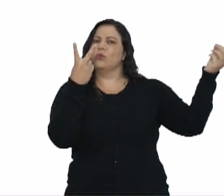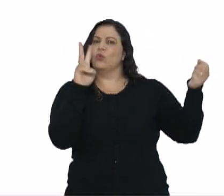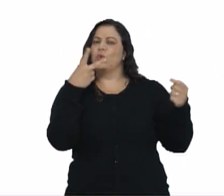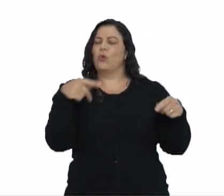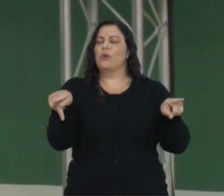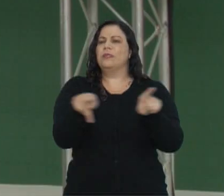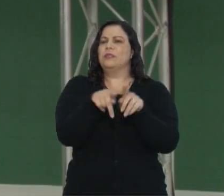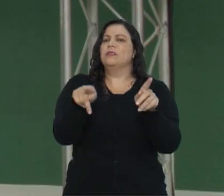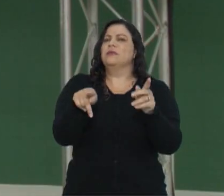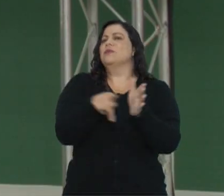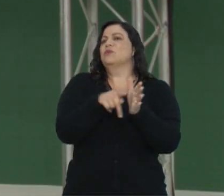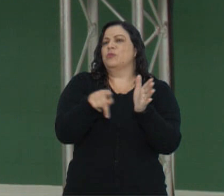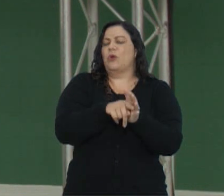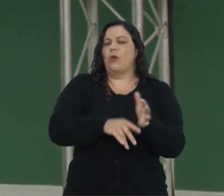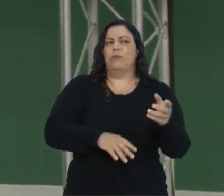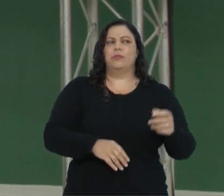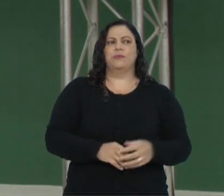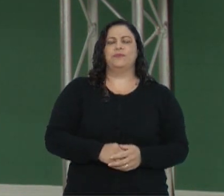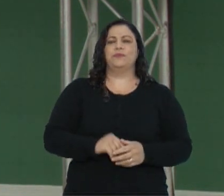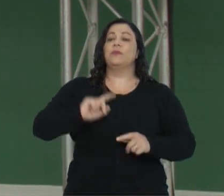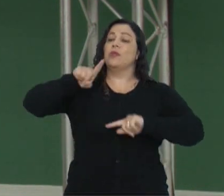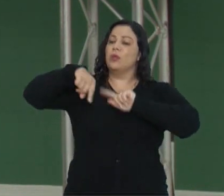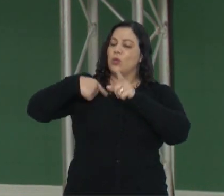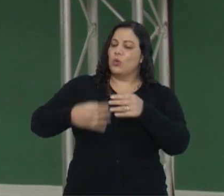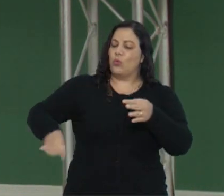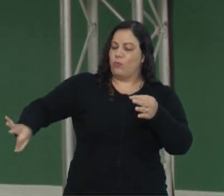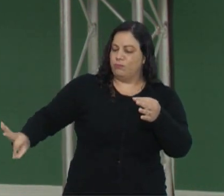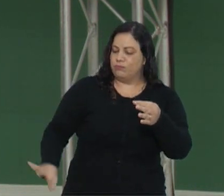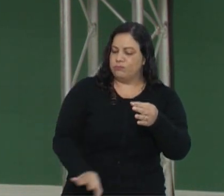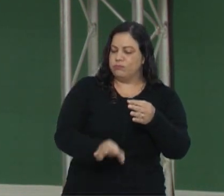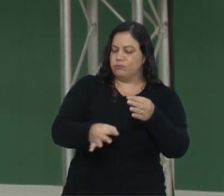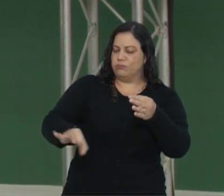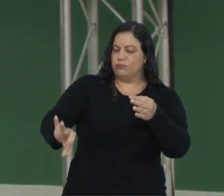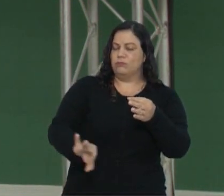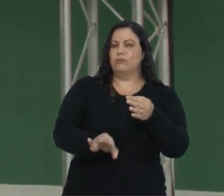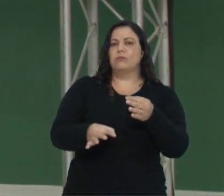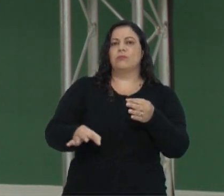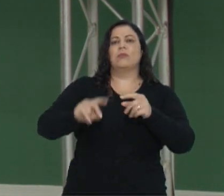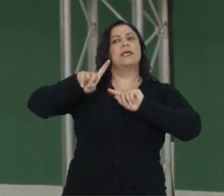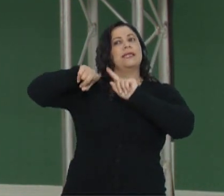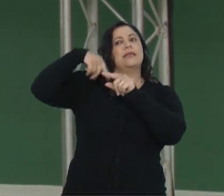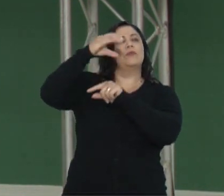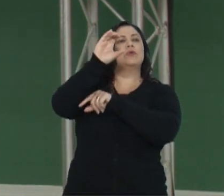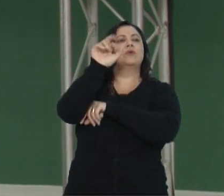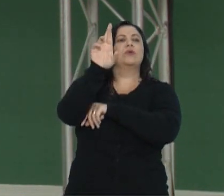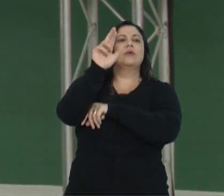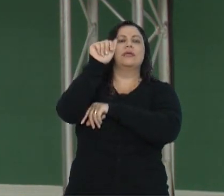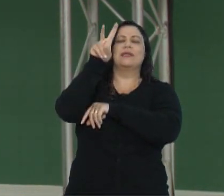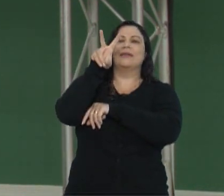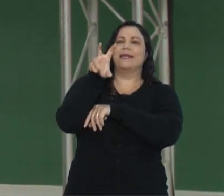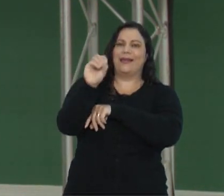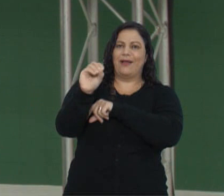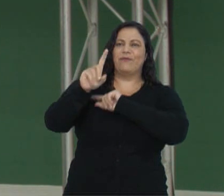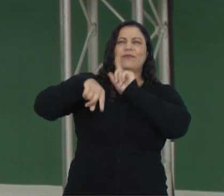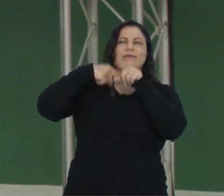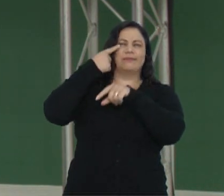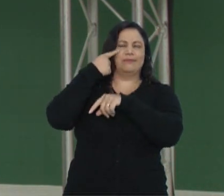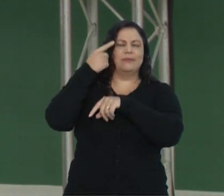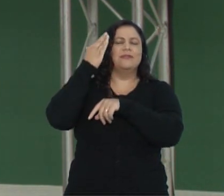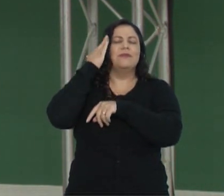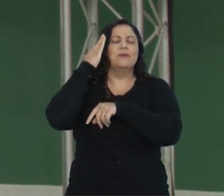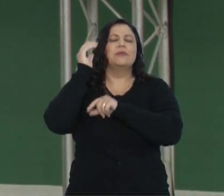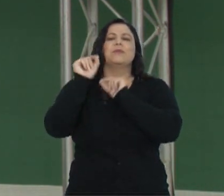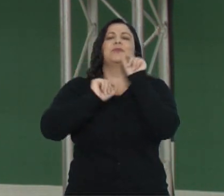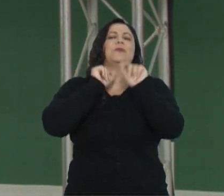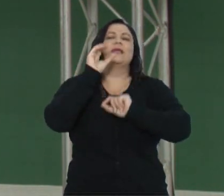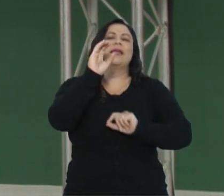Né? Pode ser um violoncelo, aquele instrumento contínuo, ou um cravo, que a gente já vai saber o que é cravo. Né? Para você, a gente pode até falar que hoje em dia